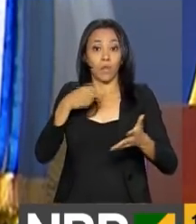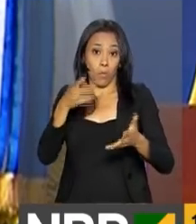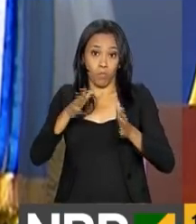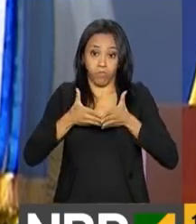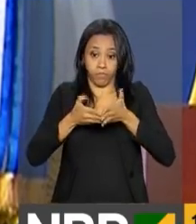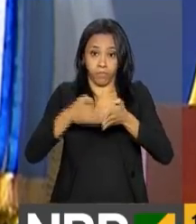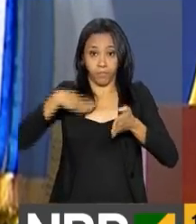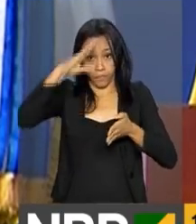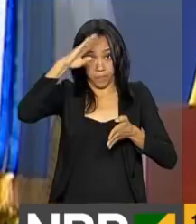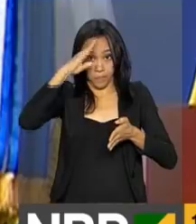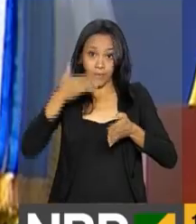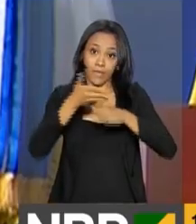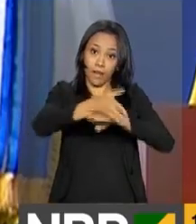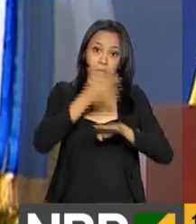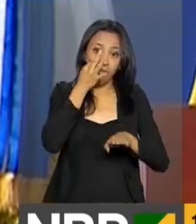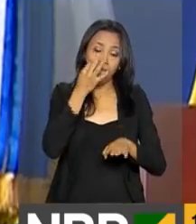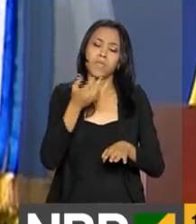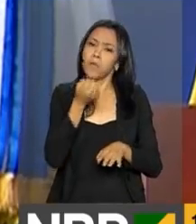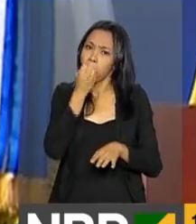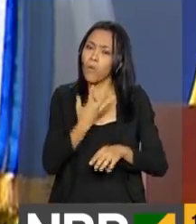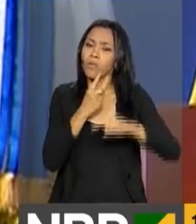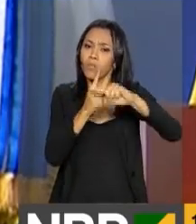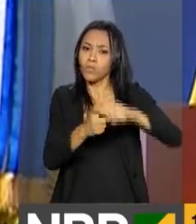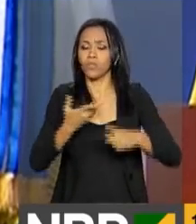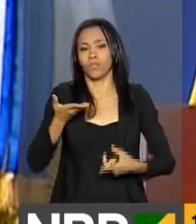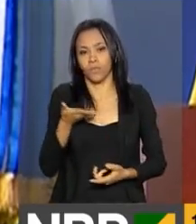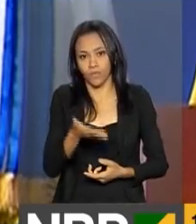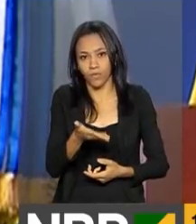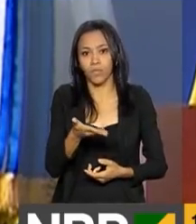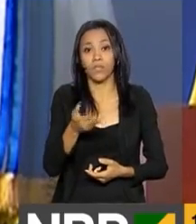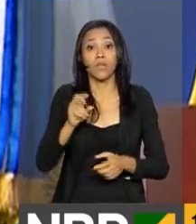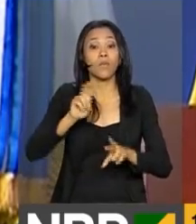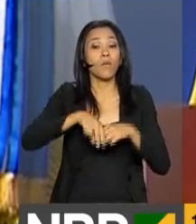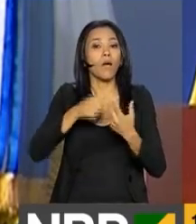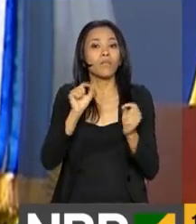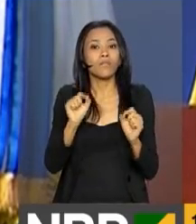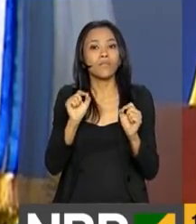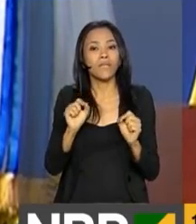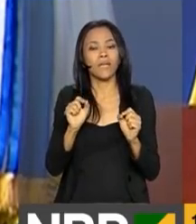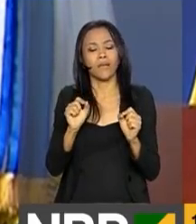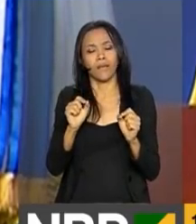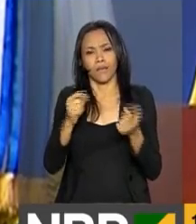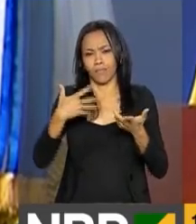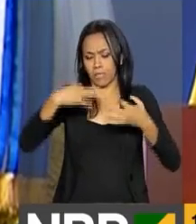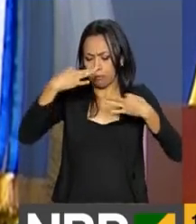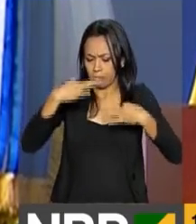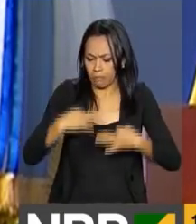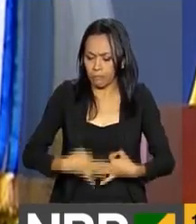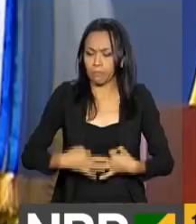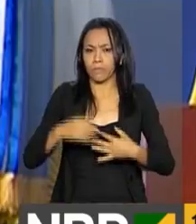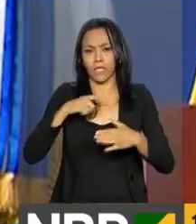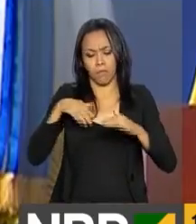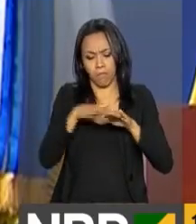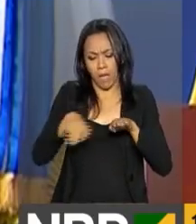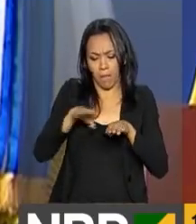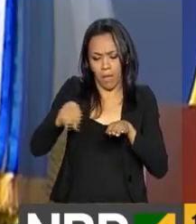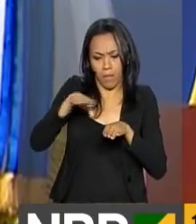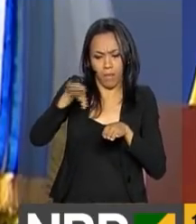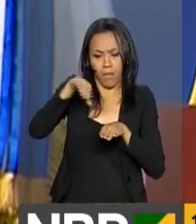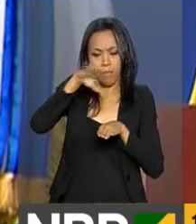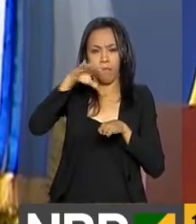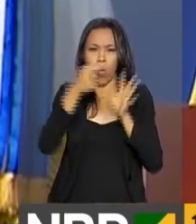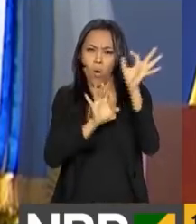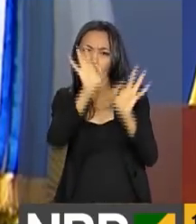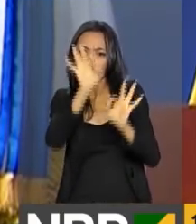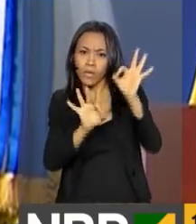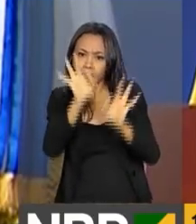uma maneira muito positiva, e muito positiva particularmente em função da presença disciplinada, hierarquizada, organizada das